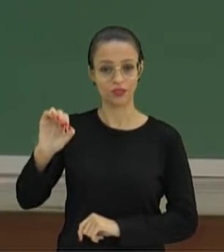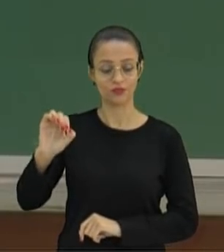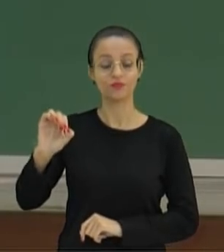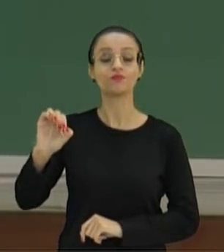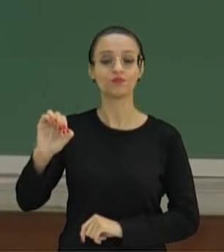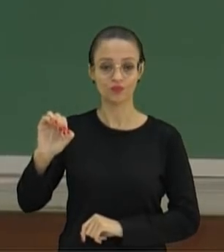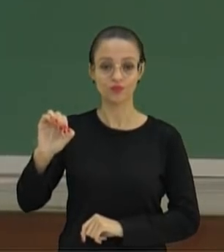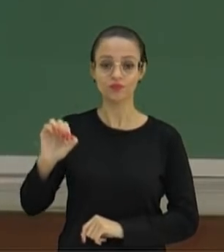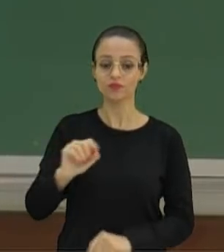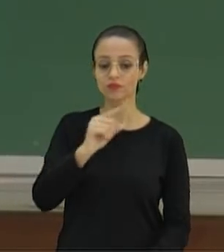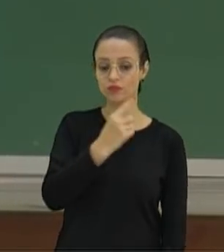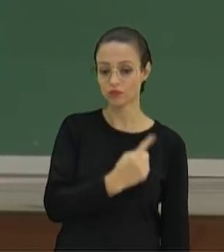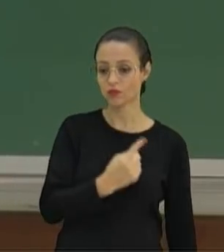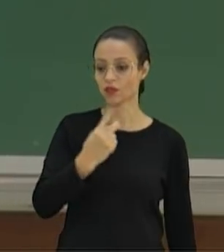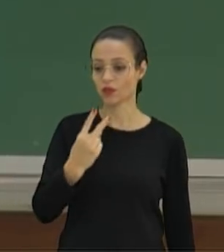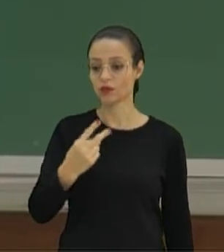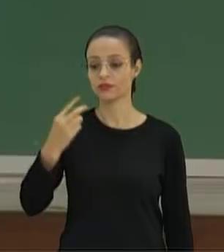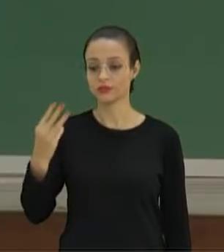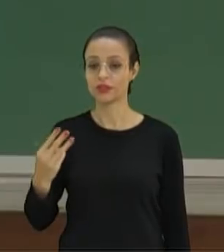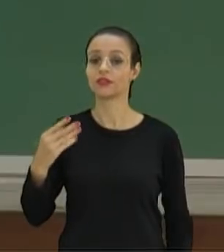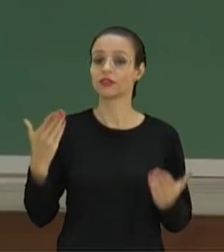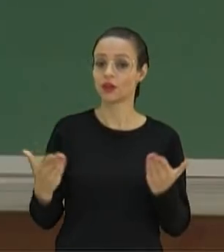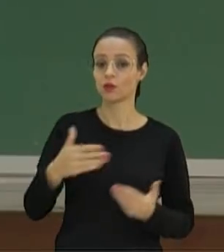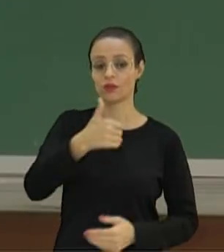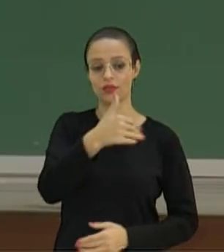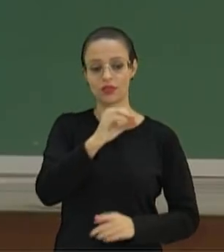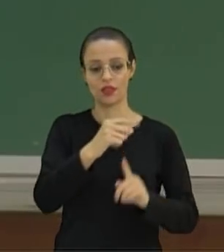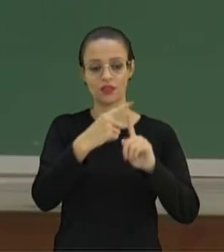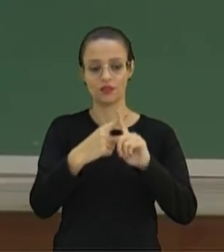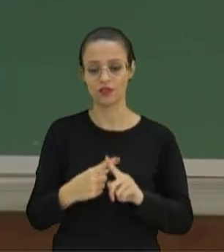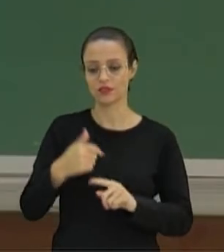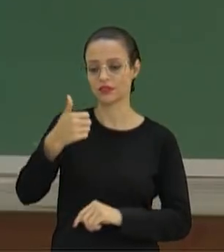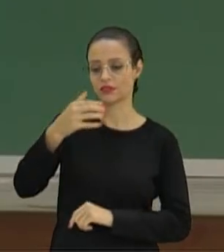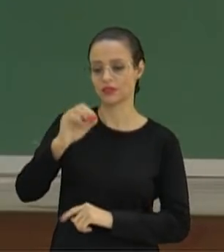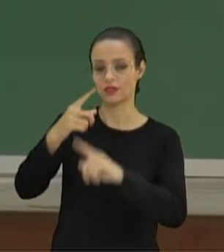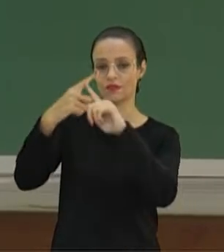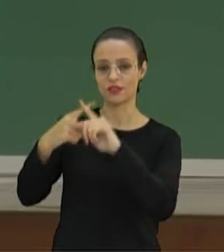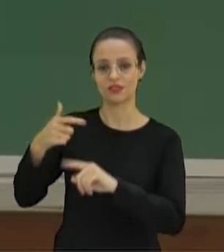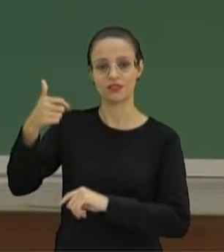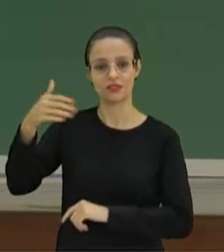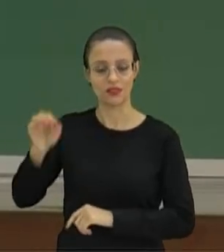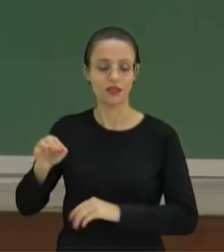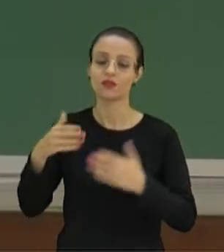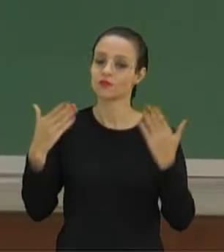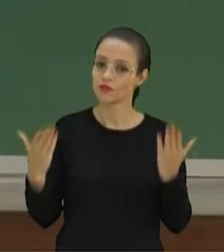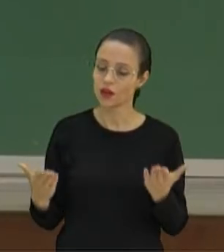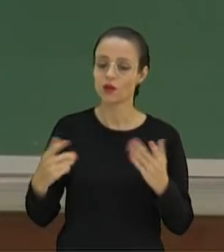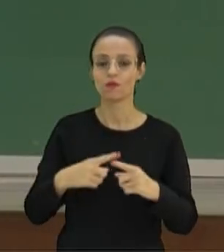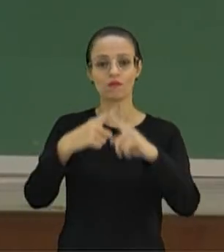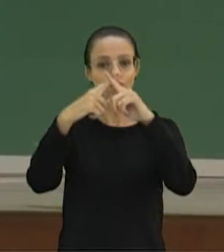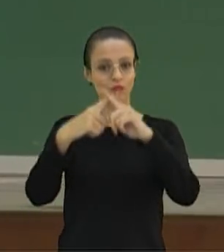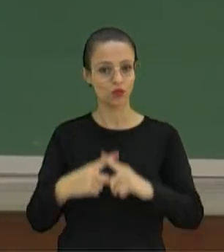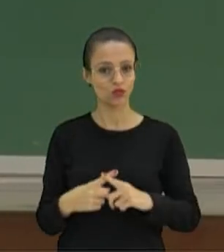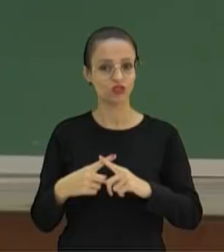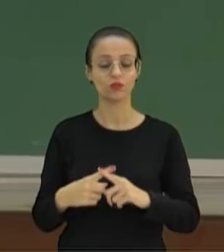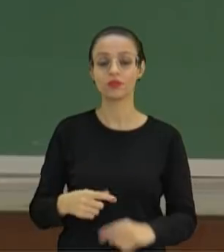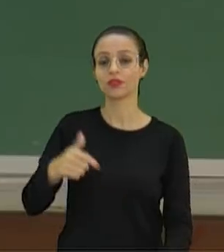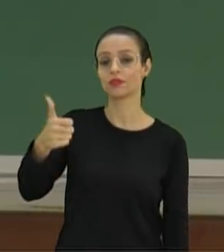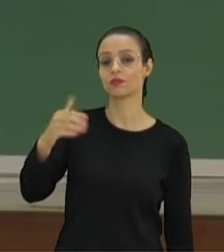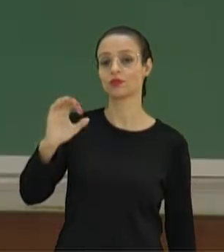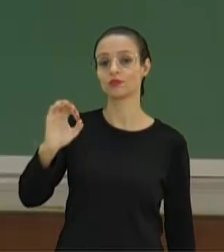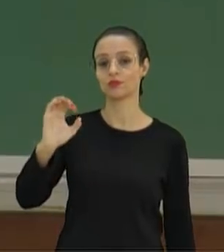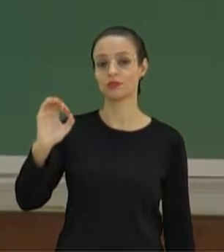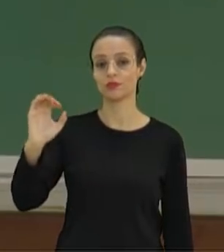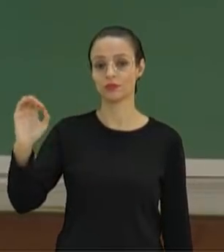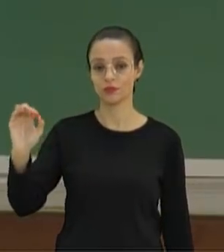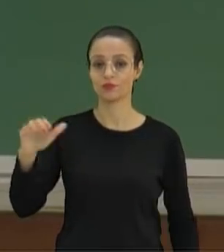Se eu estou andando 3 casas, é 10 vezes 10 vezes 10, ou seja, multiplicar por